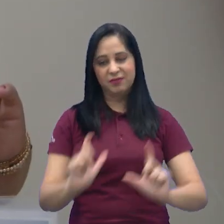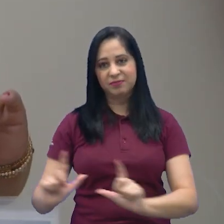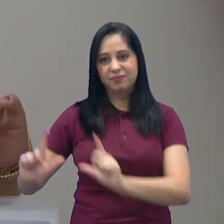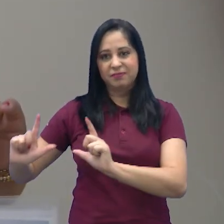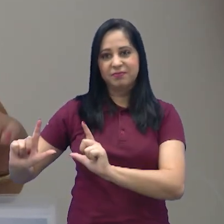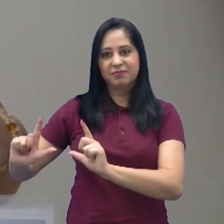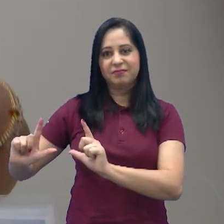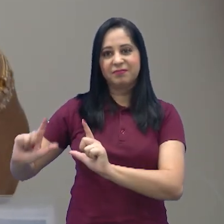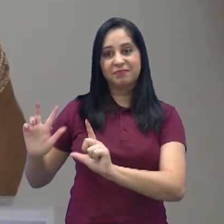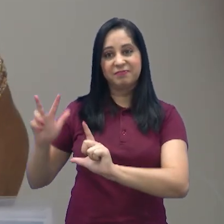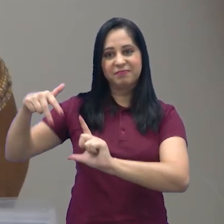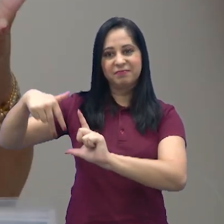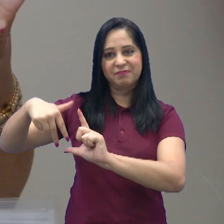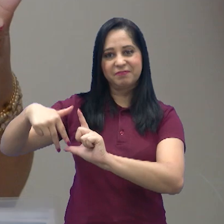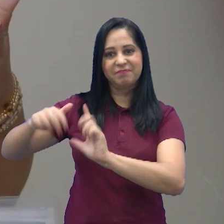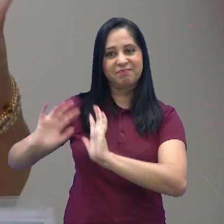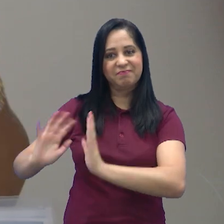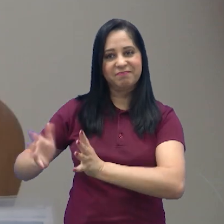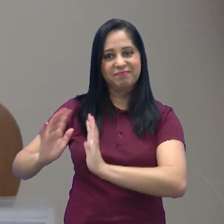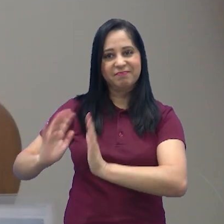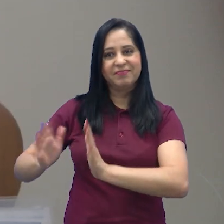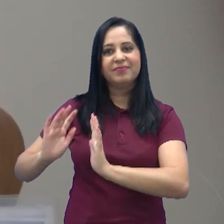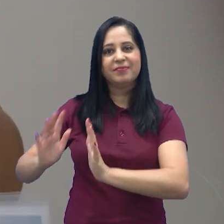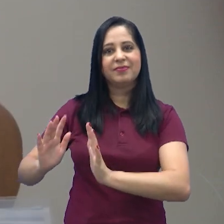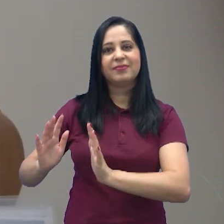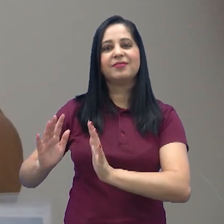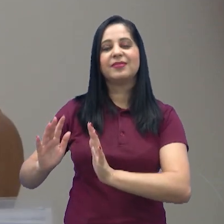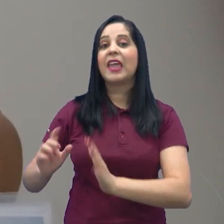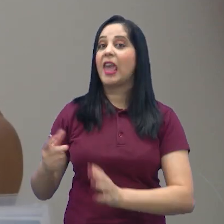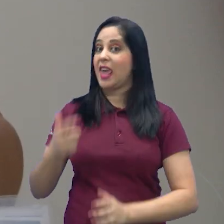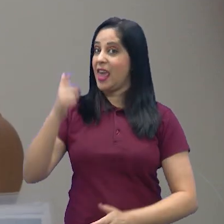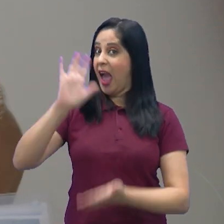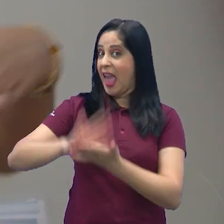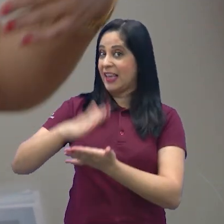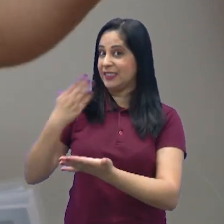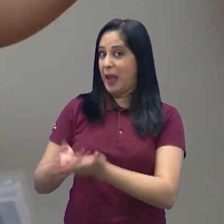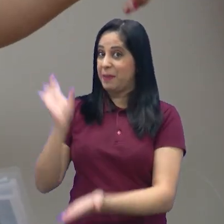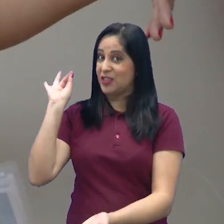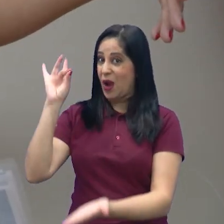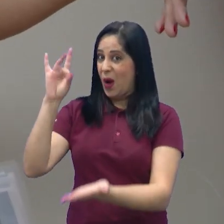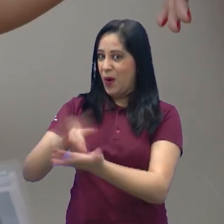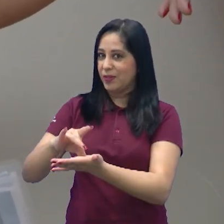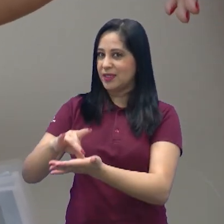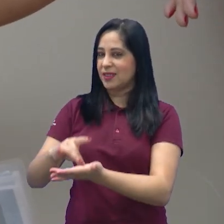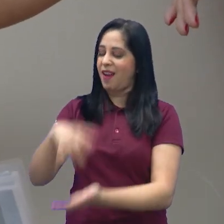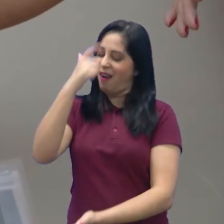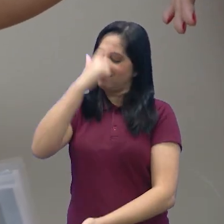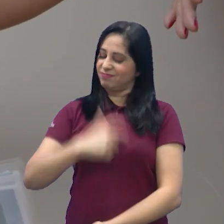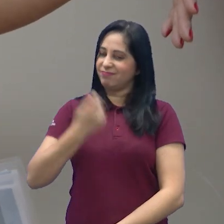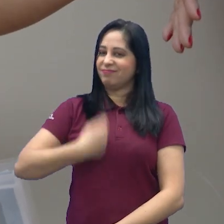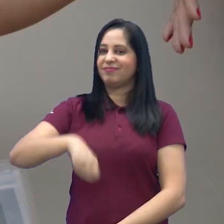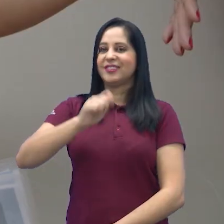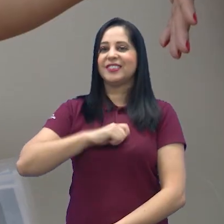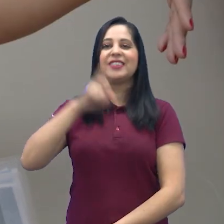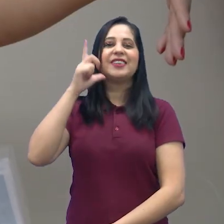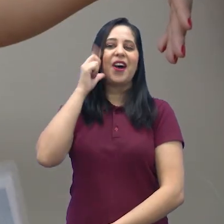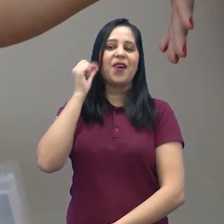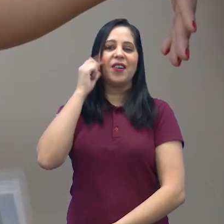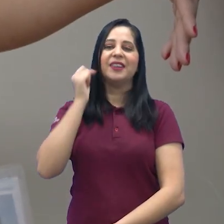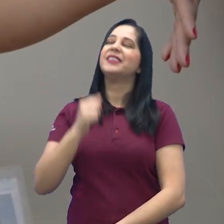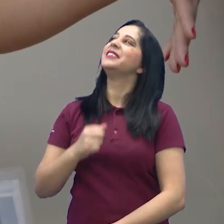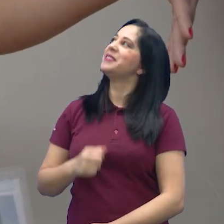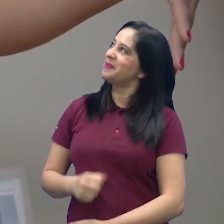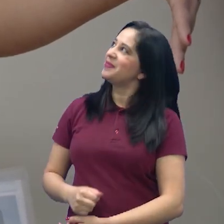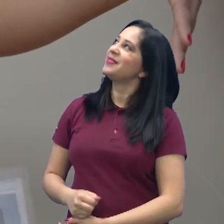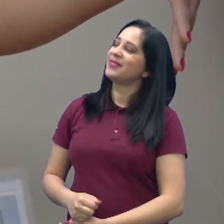nossa programação. E a intérprete oficial deste programa é a Ana Furtado, que está aqui, ó, do meu ladinho.